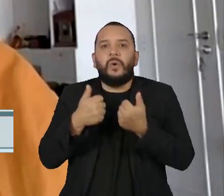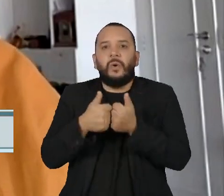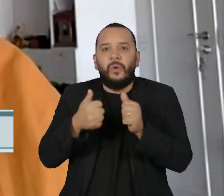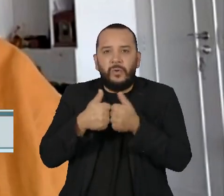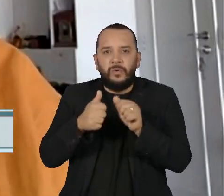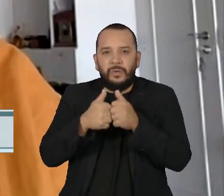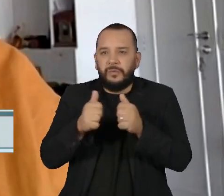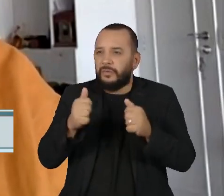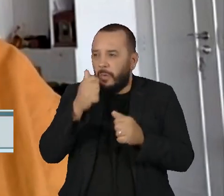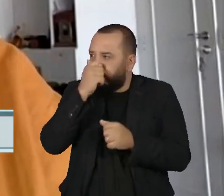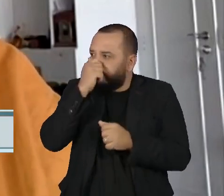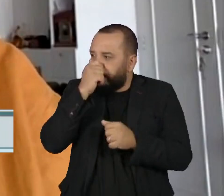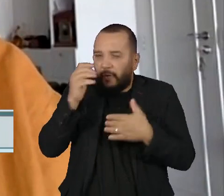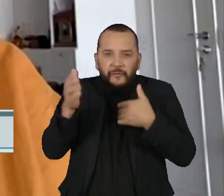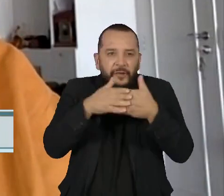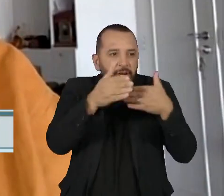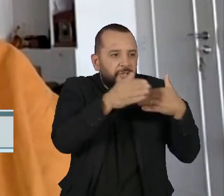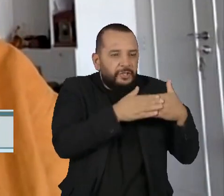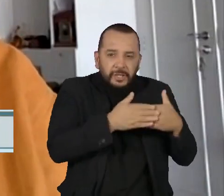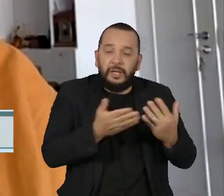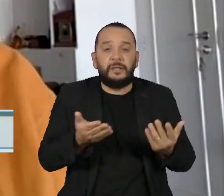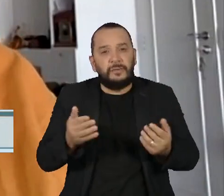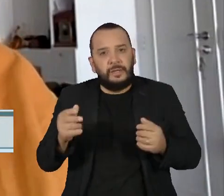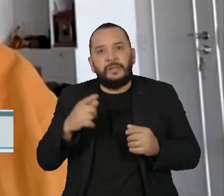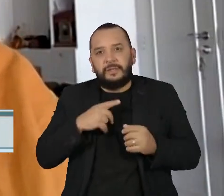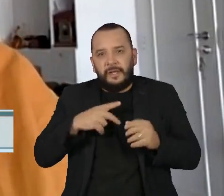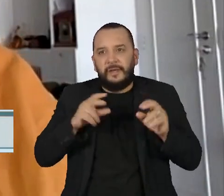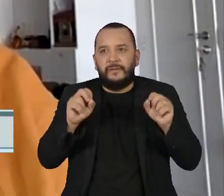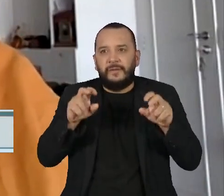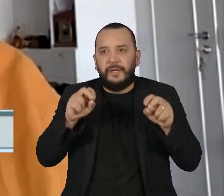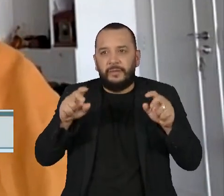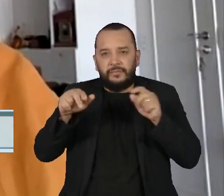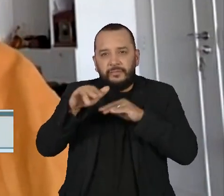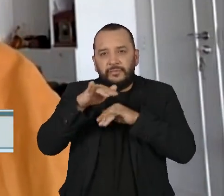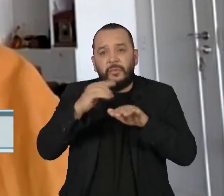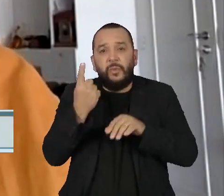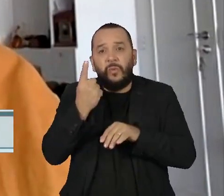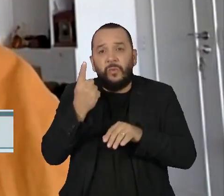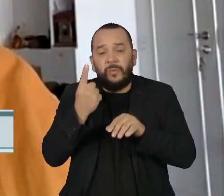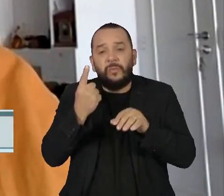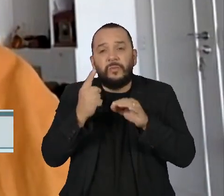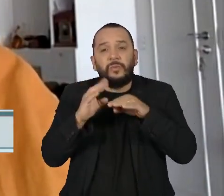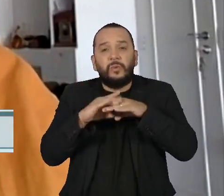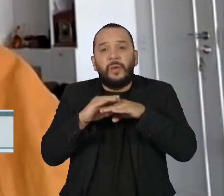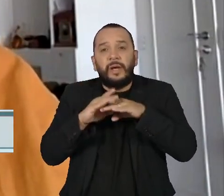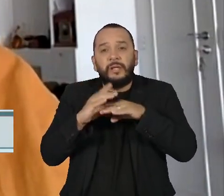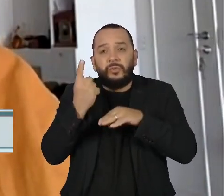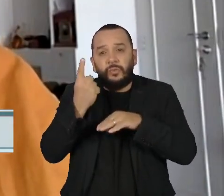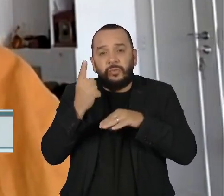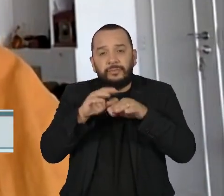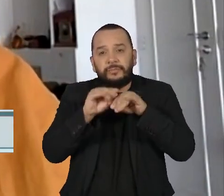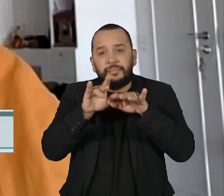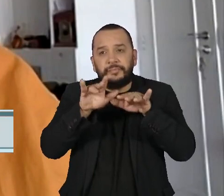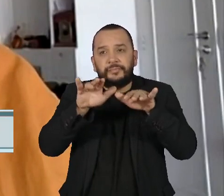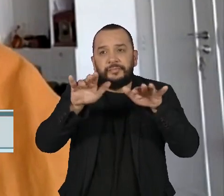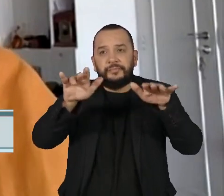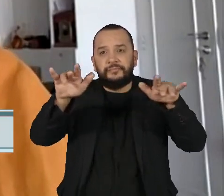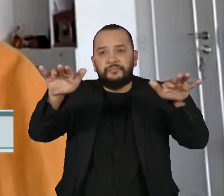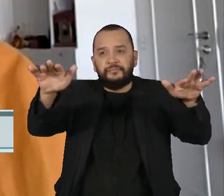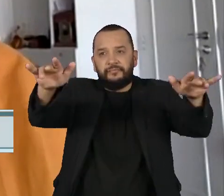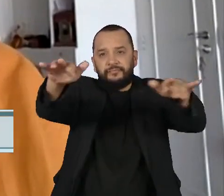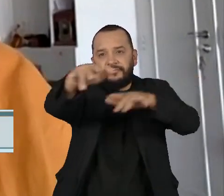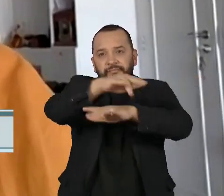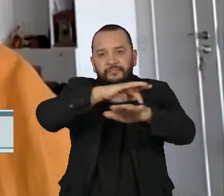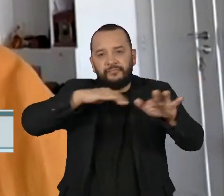está frio e você começa a ter maior concentração. Se tem uma pessoa doente lá, você vai conseguir que outras pessoas também adoeçam,